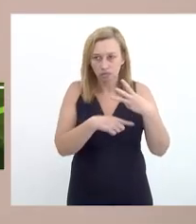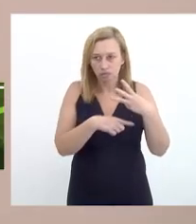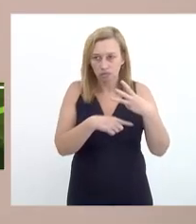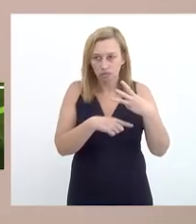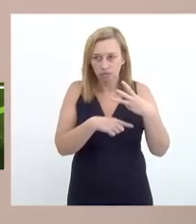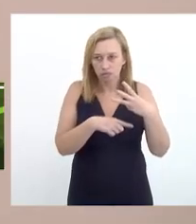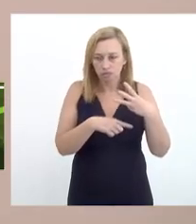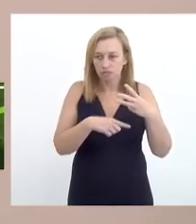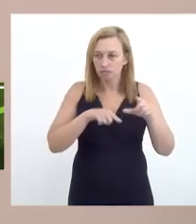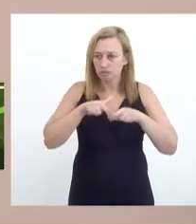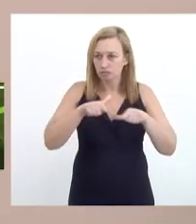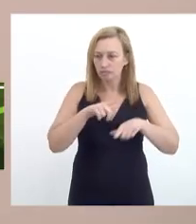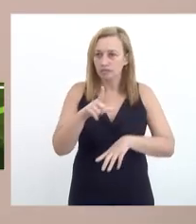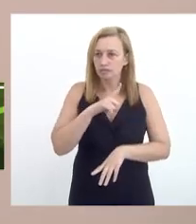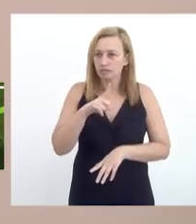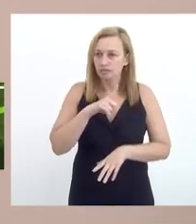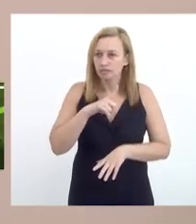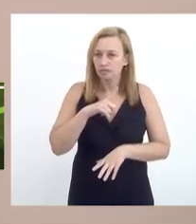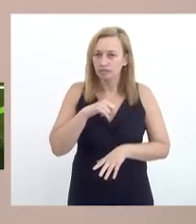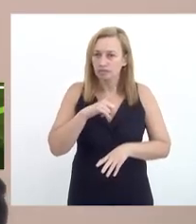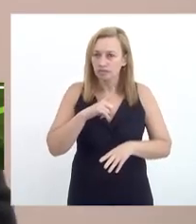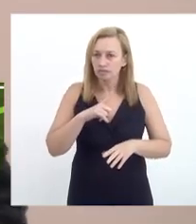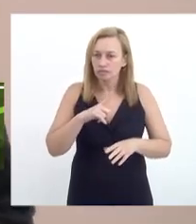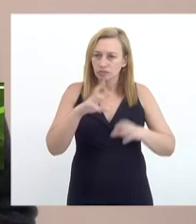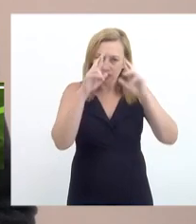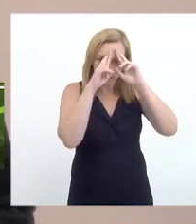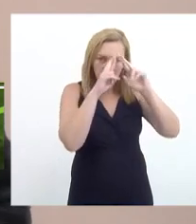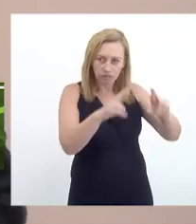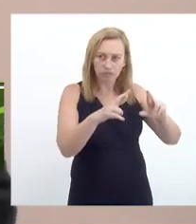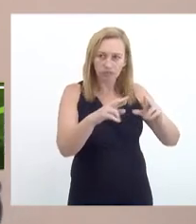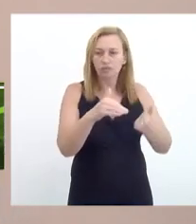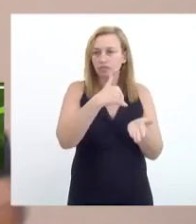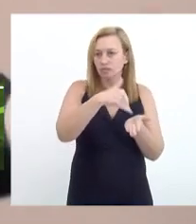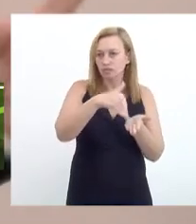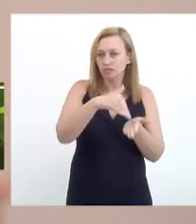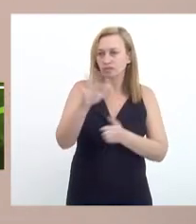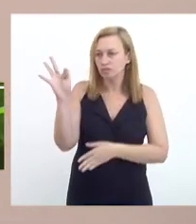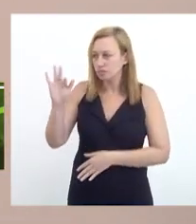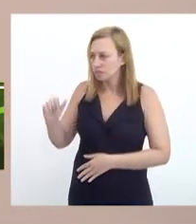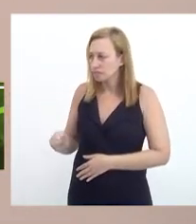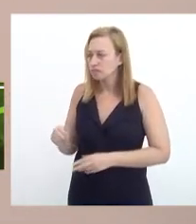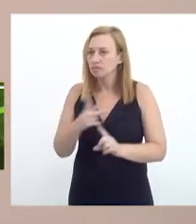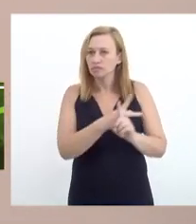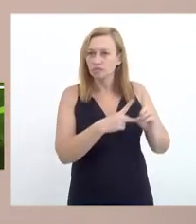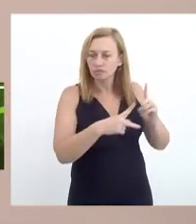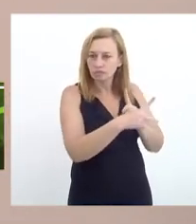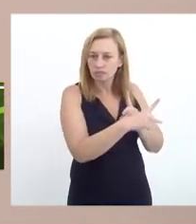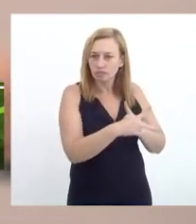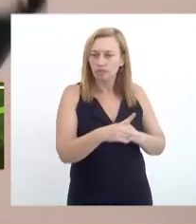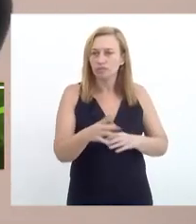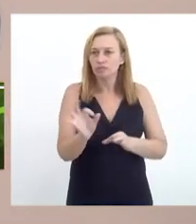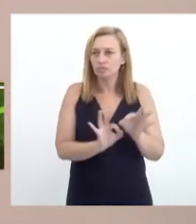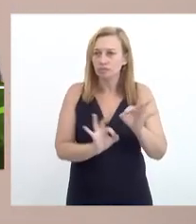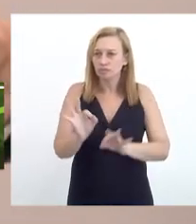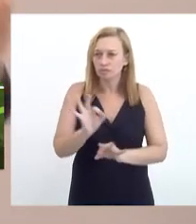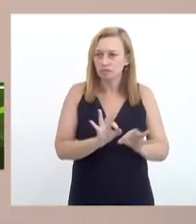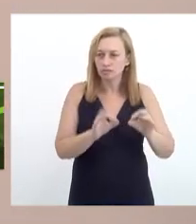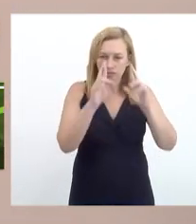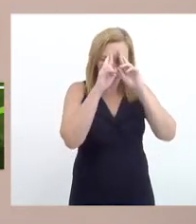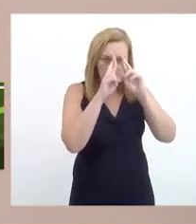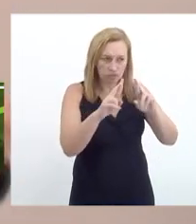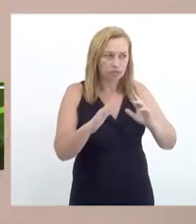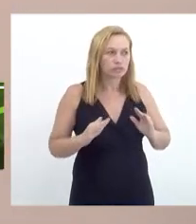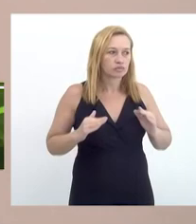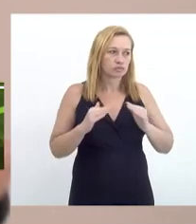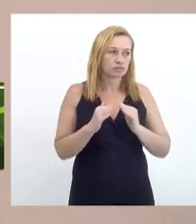Uma presença Tão efetiva E respeitosa Do secretário De fazenda Previdência E planejamento Em respeito A esta